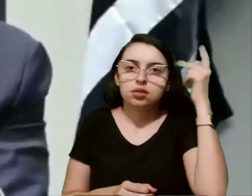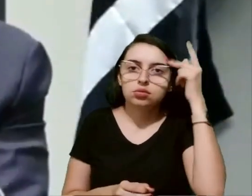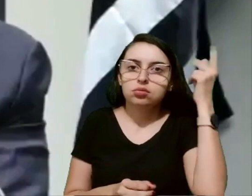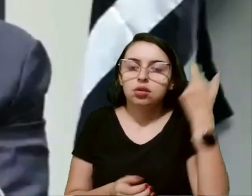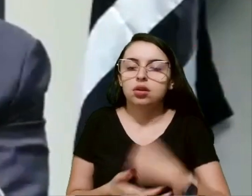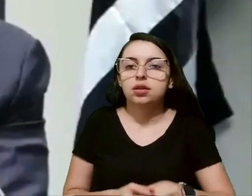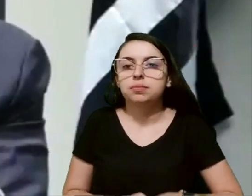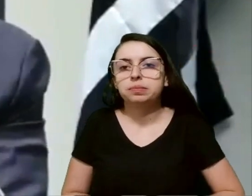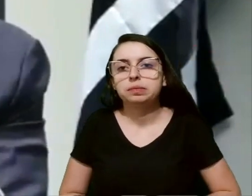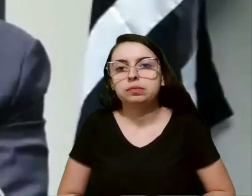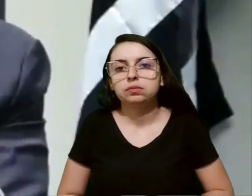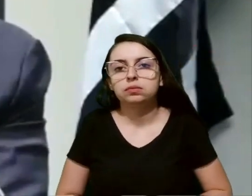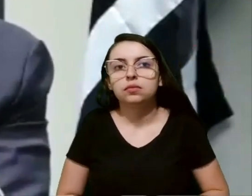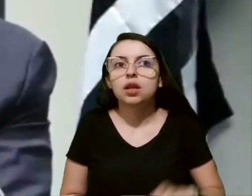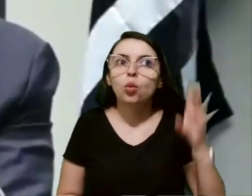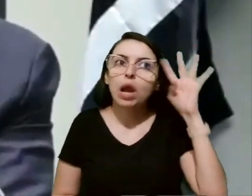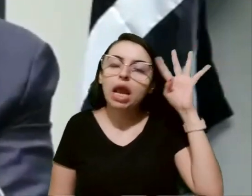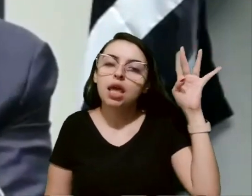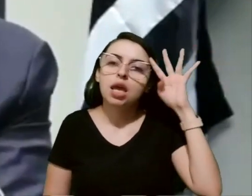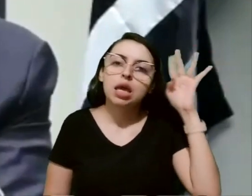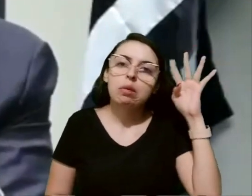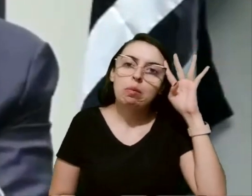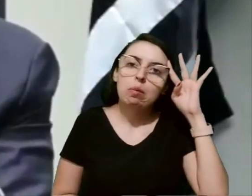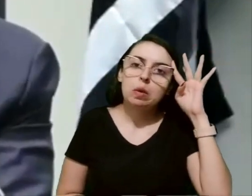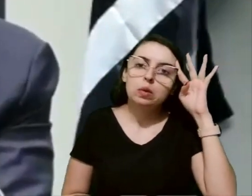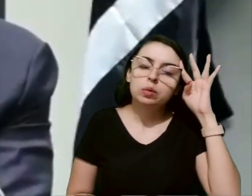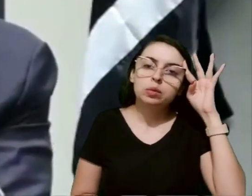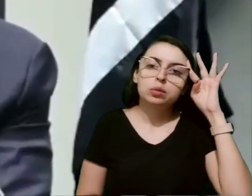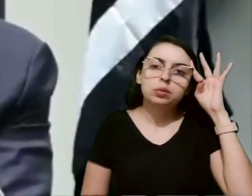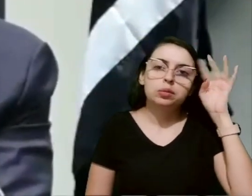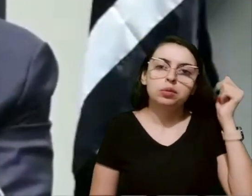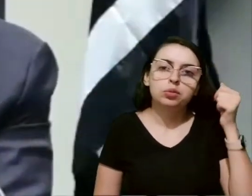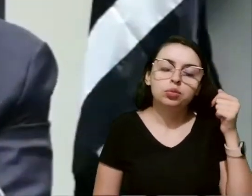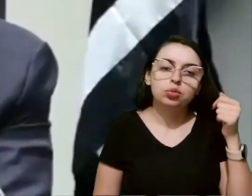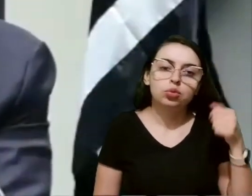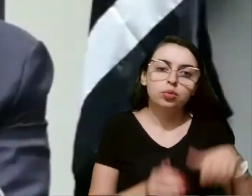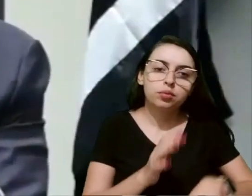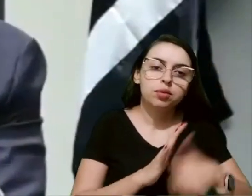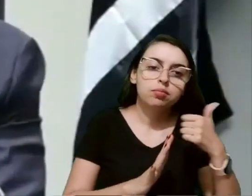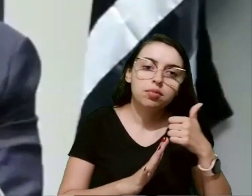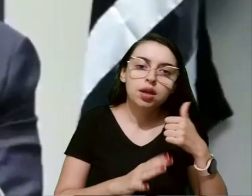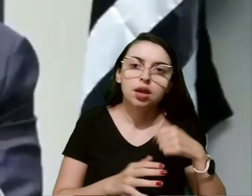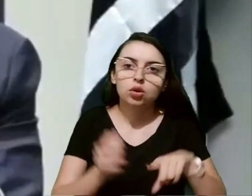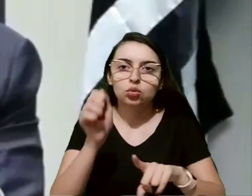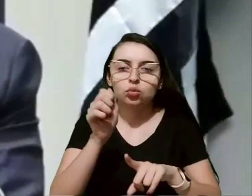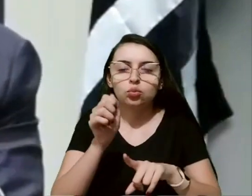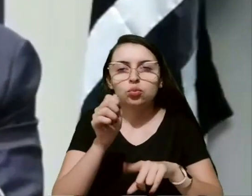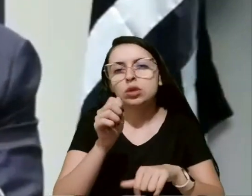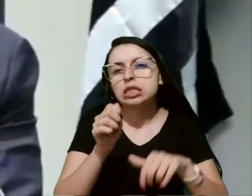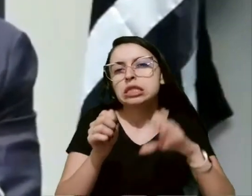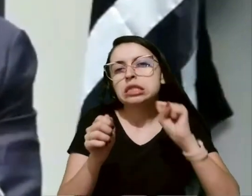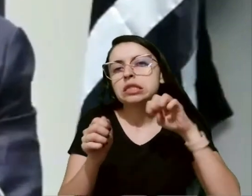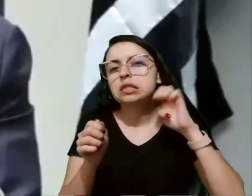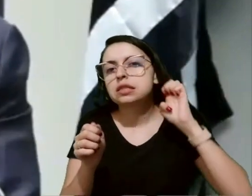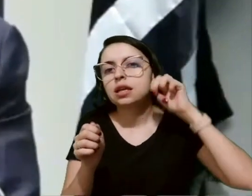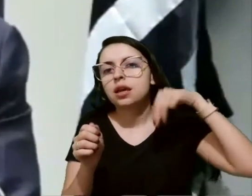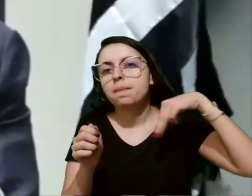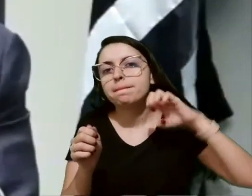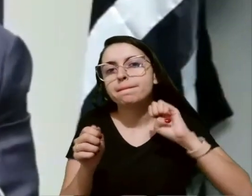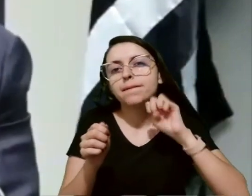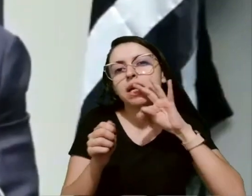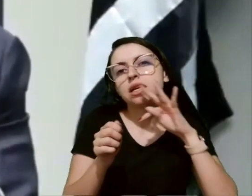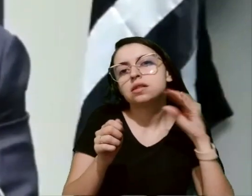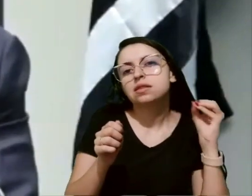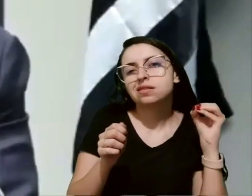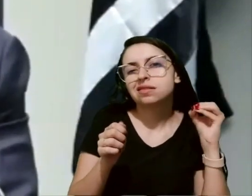quer dizer, eu me recordo que no primeiro semestre, até o final do primeiro semestre, nós erramos